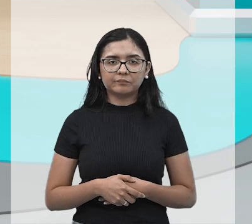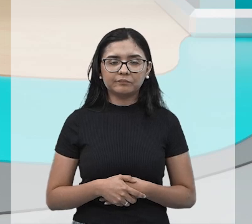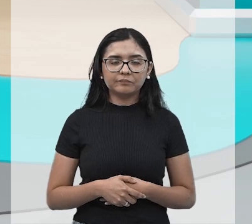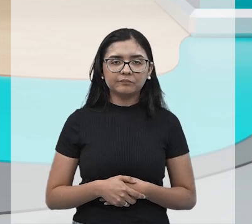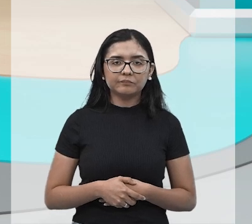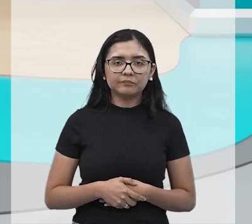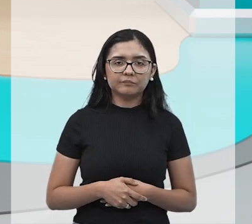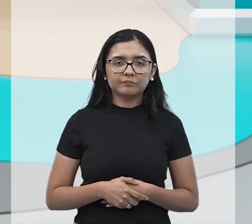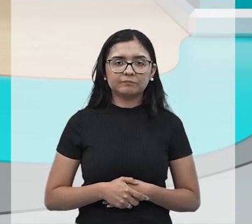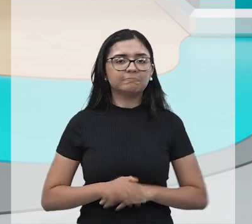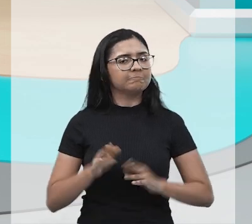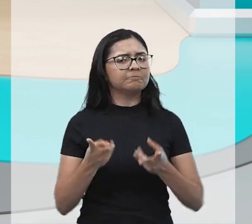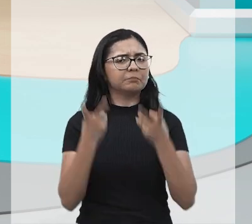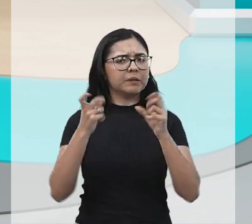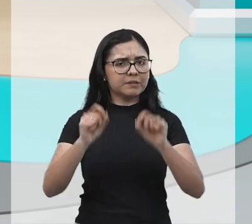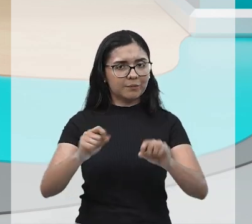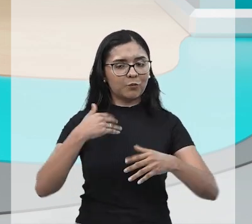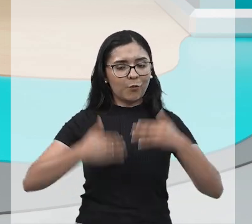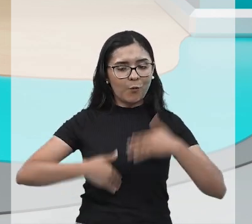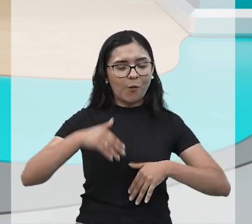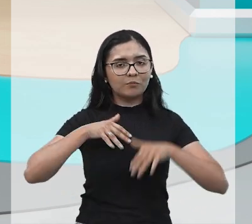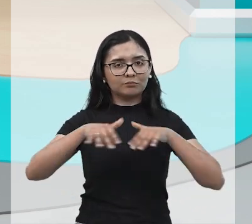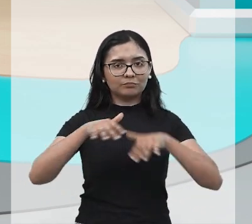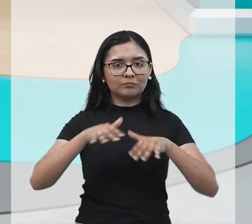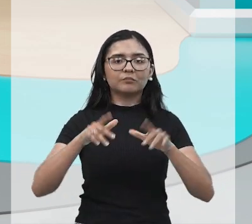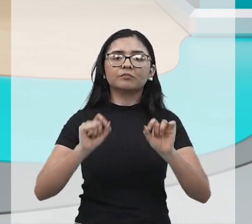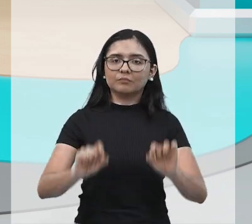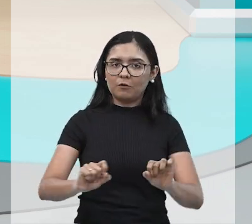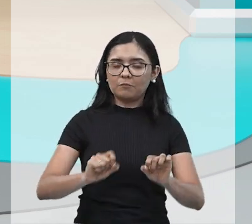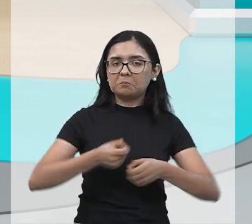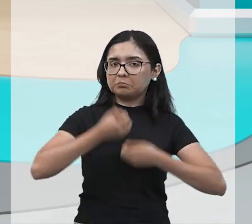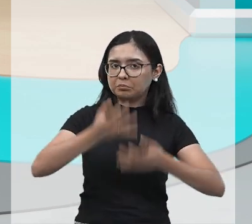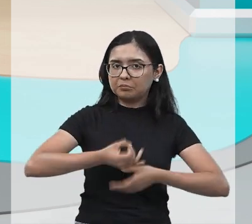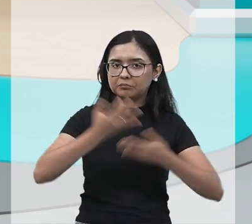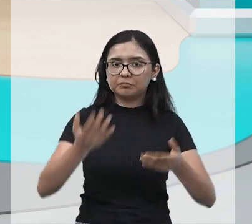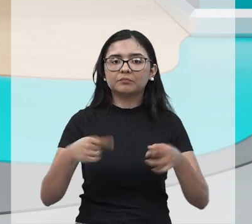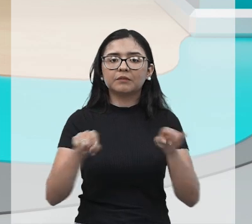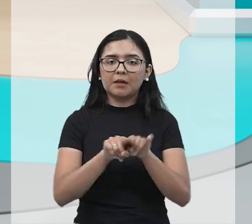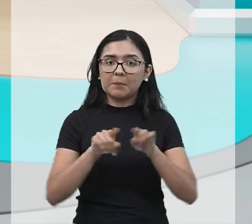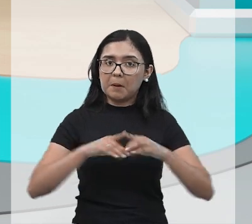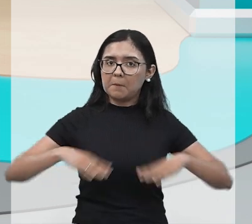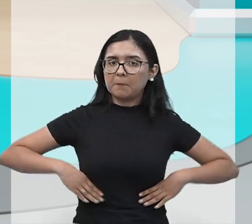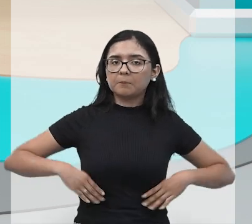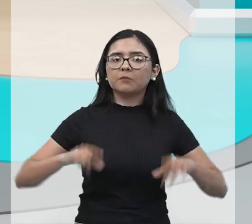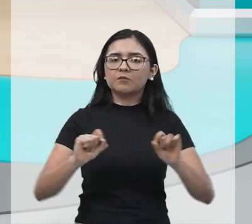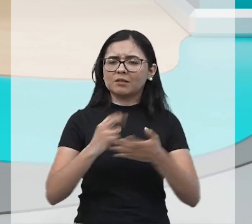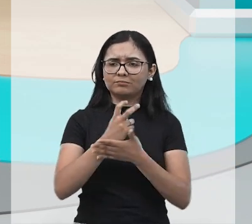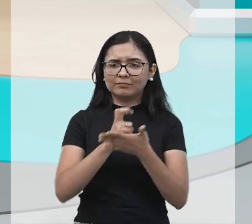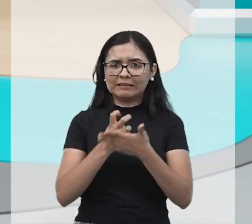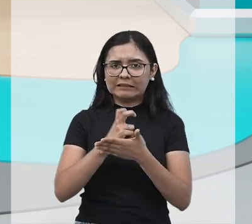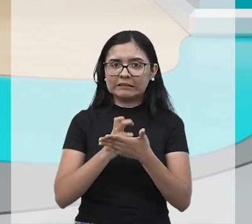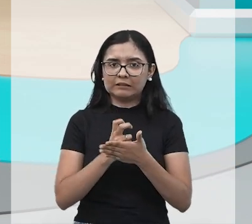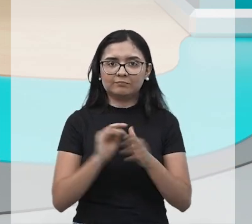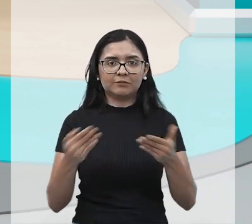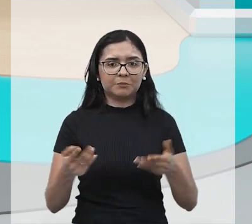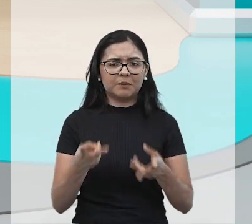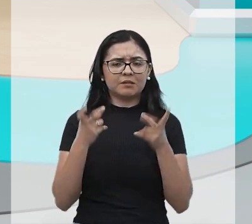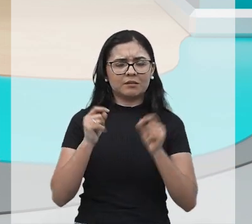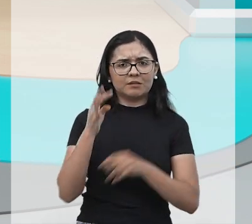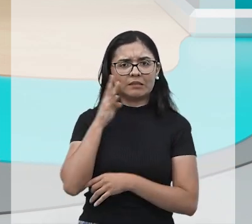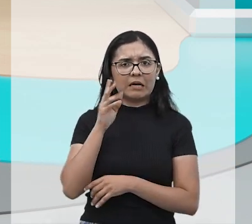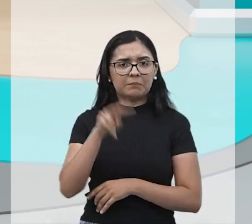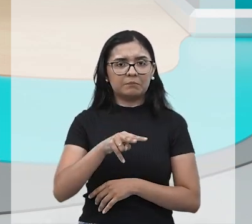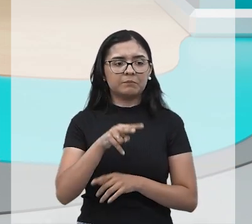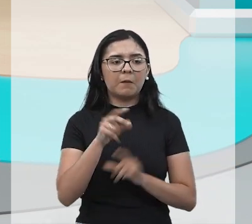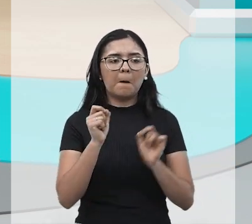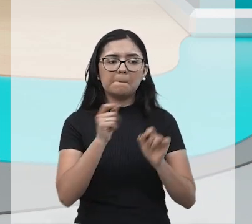Olha só como o nosso corpo pode falar. Vocês perceberam? Essa mão na cintura às vezes traz inquietação. Ih, a professora está